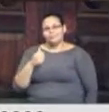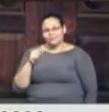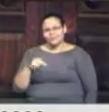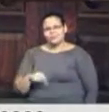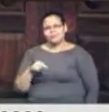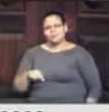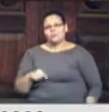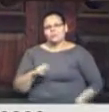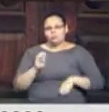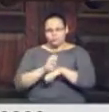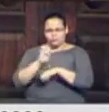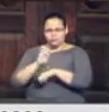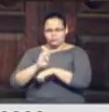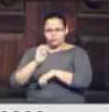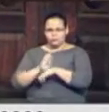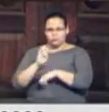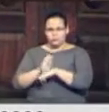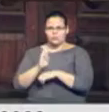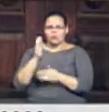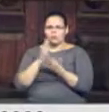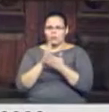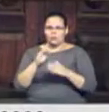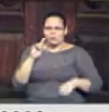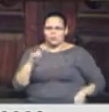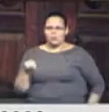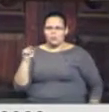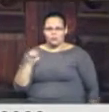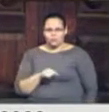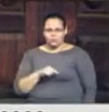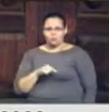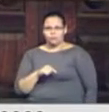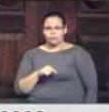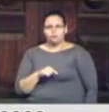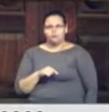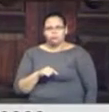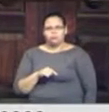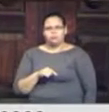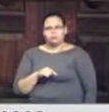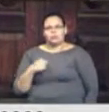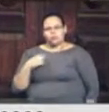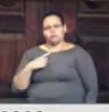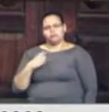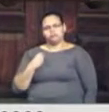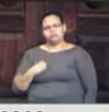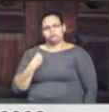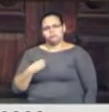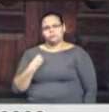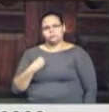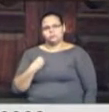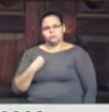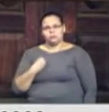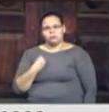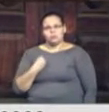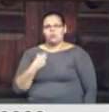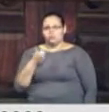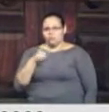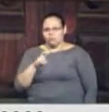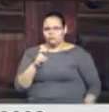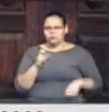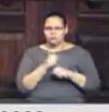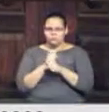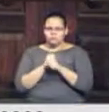parlamento estadual que acabou com jetões. Eu participei diretamente disso, né? Isso tem 15